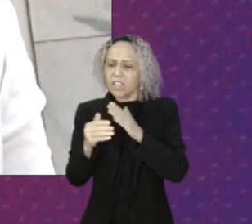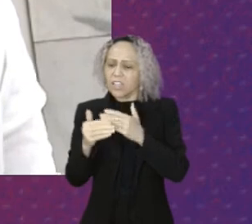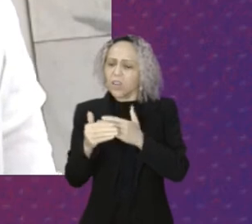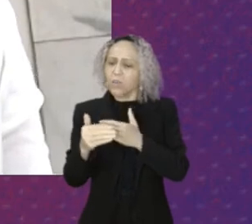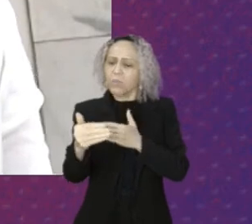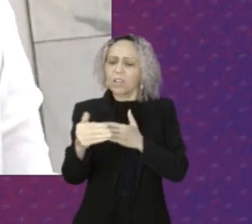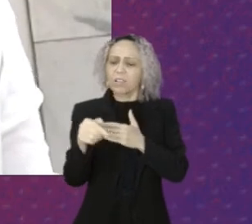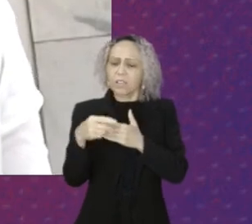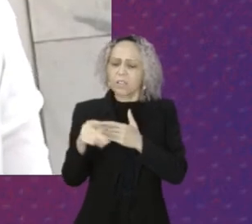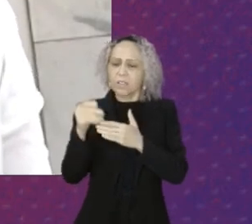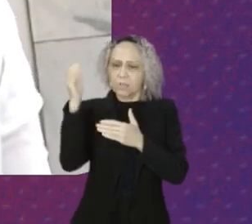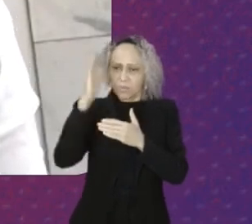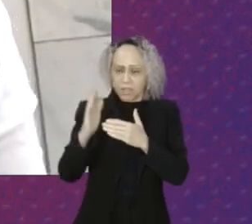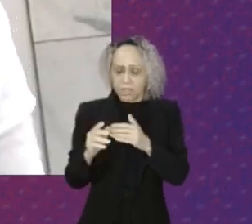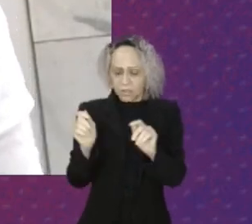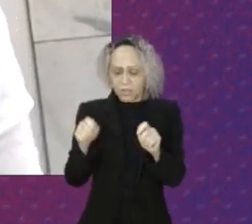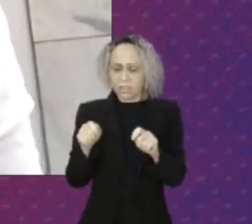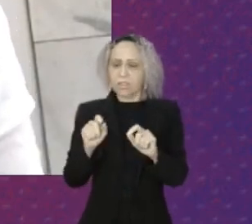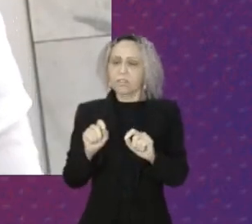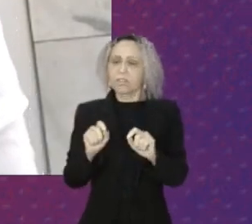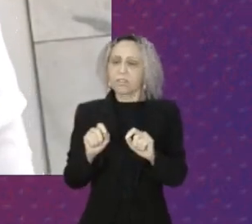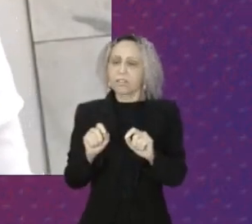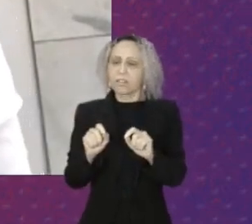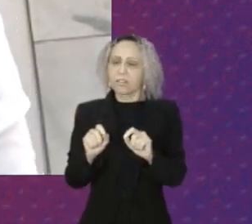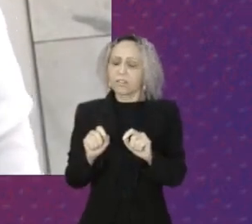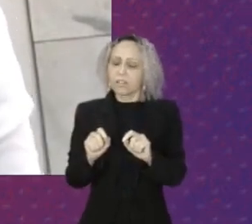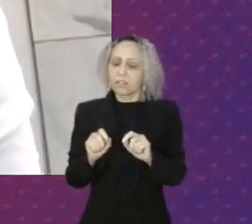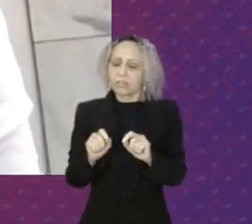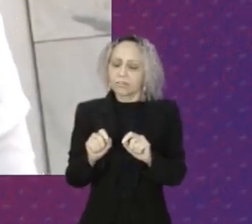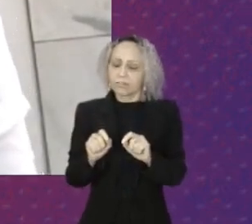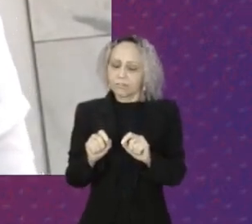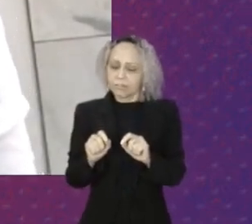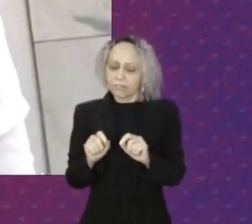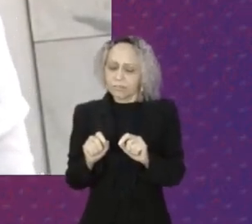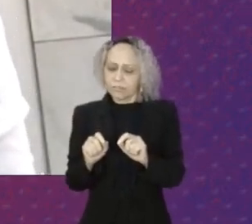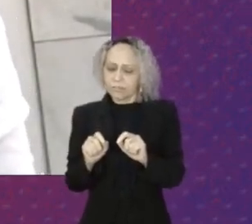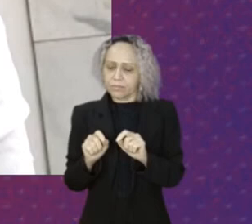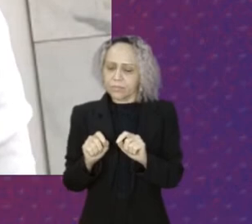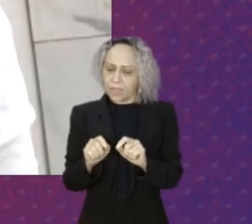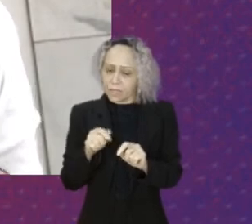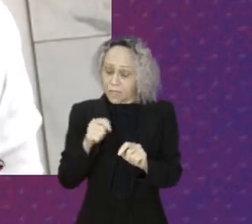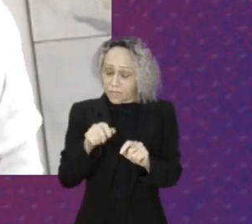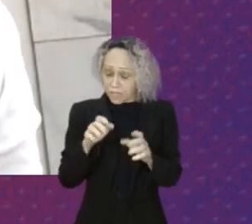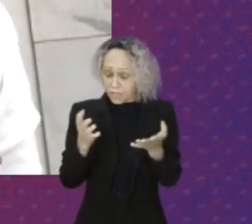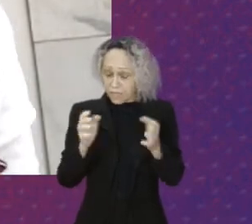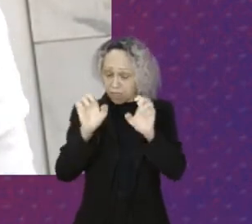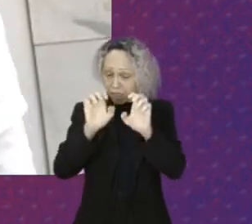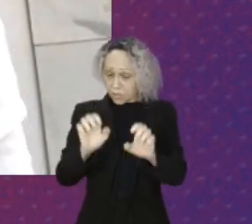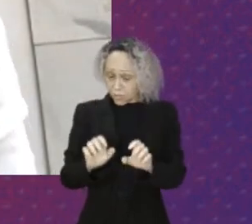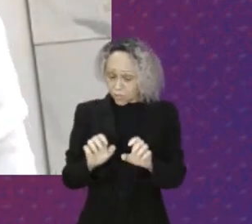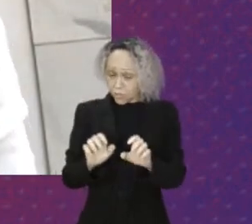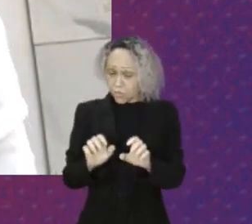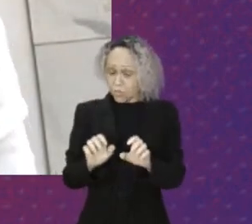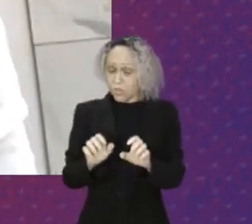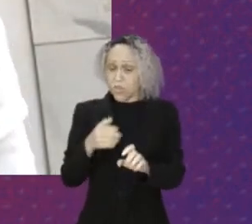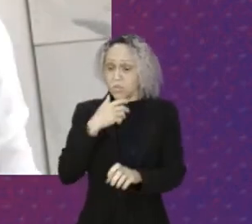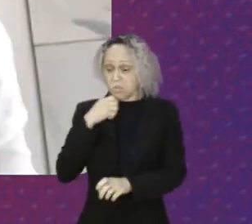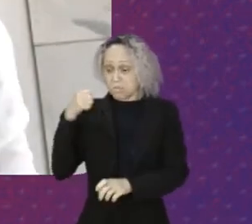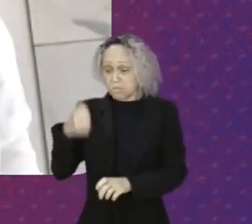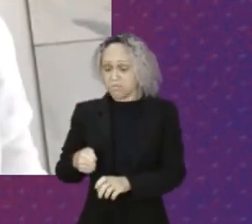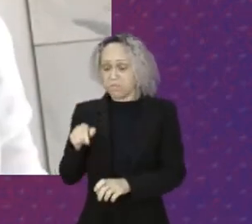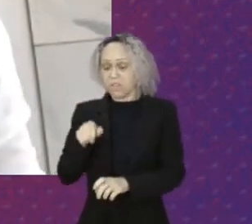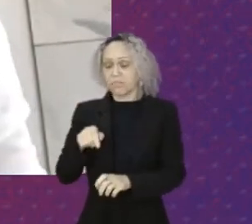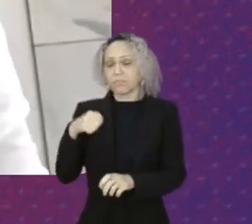Brasil, ele é realmente o de uma redefinição, né, dessa estrutura do patriarcado. Por isso que o feminismo ele é